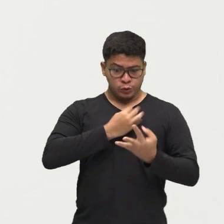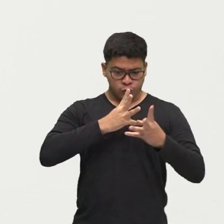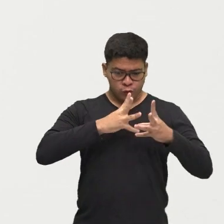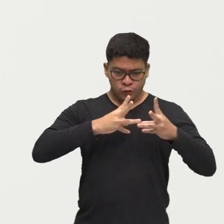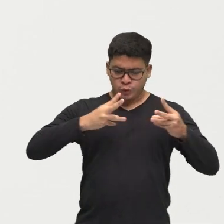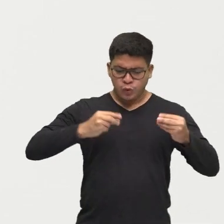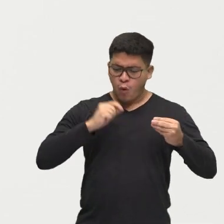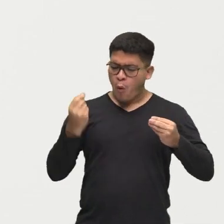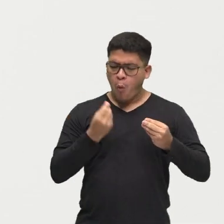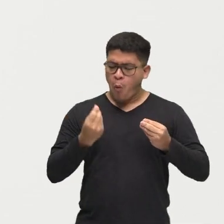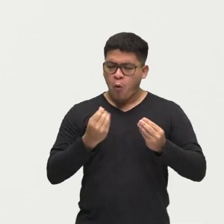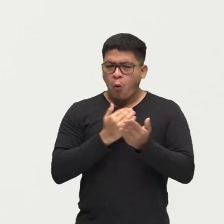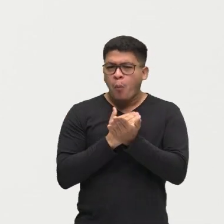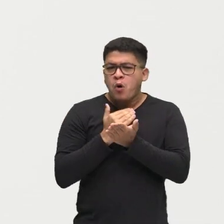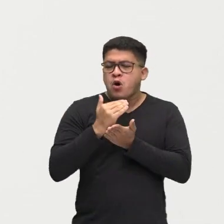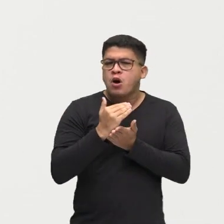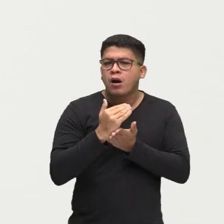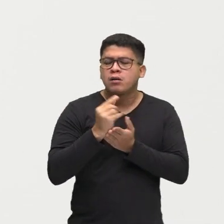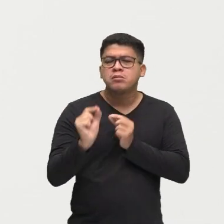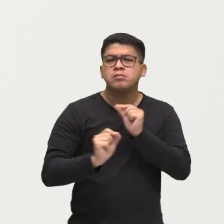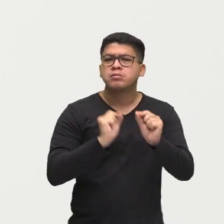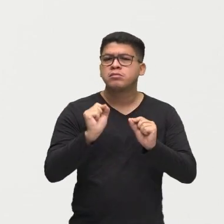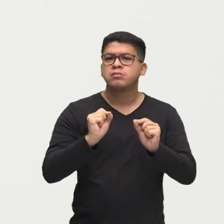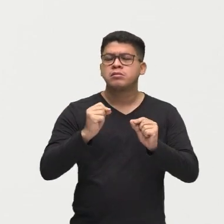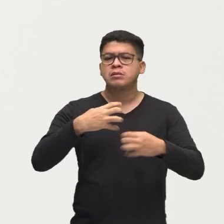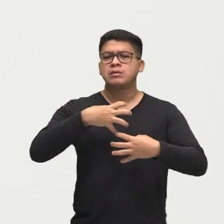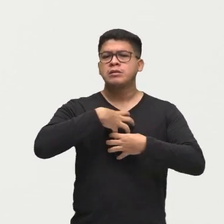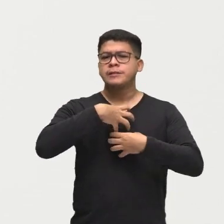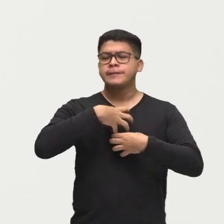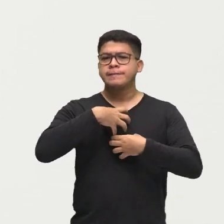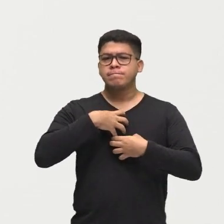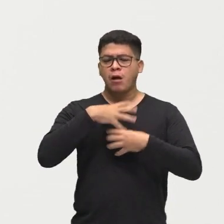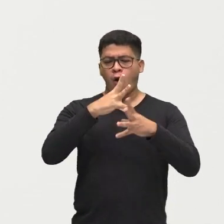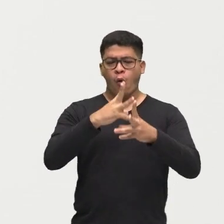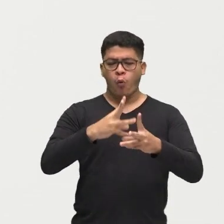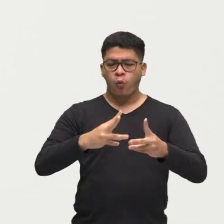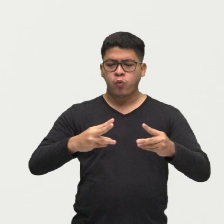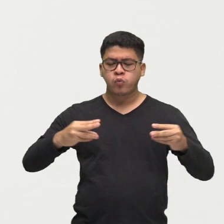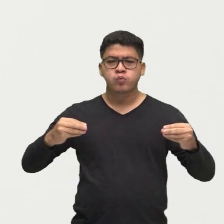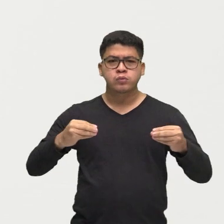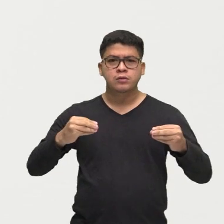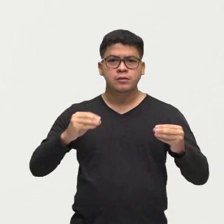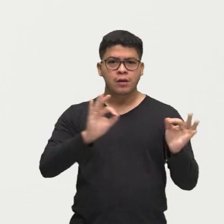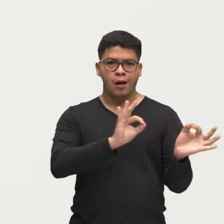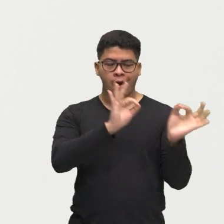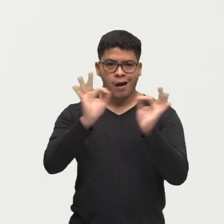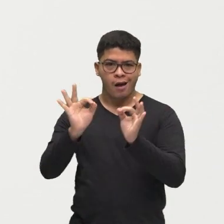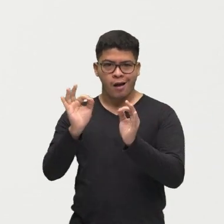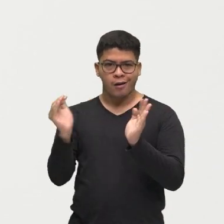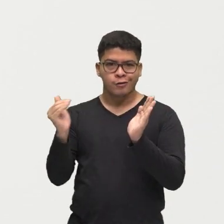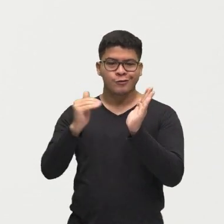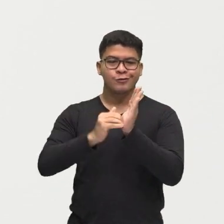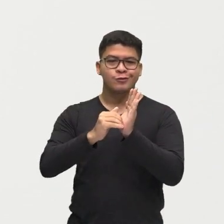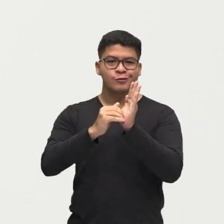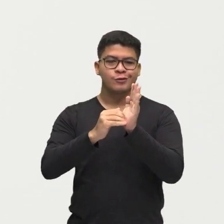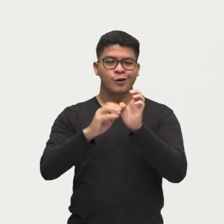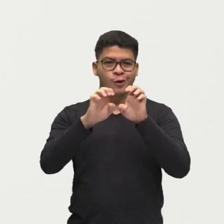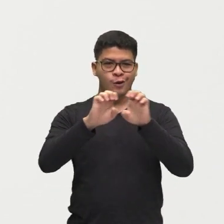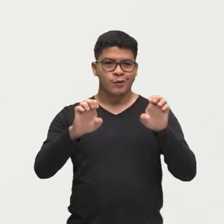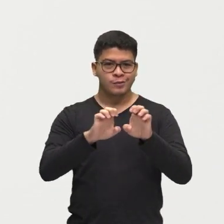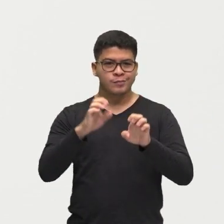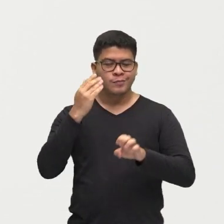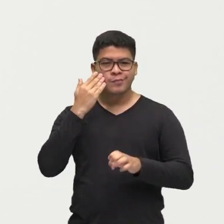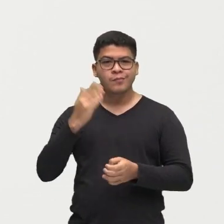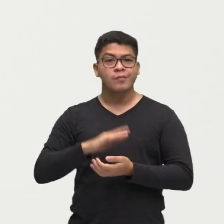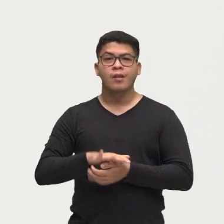atear? Quando aí se há de ela apagar? Na próxima cartela, o último verso, certo, da nossa